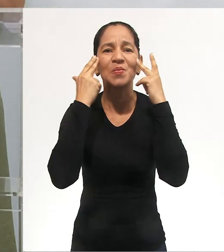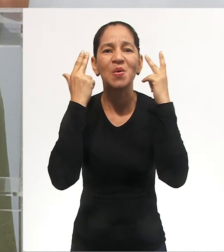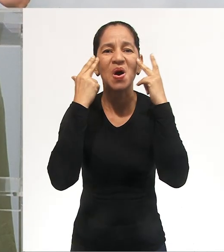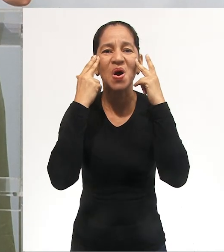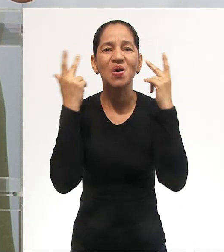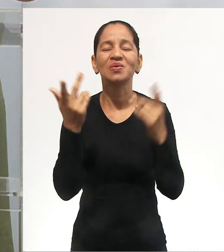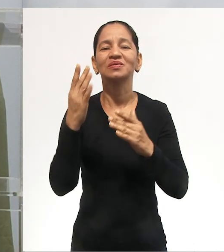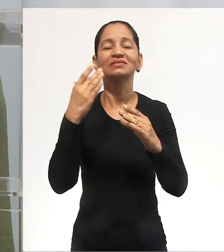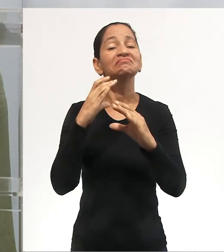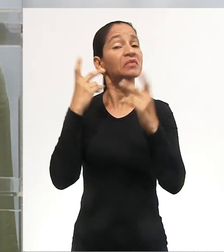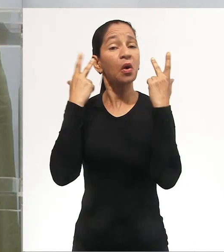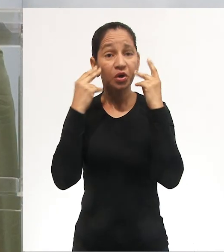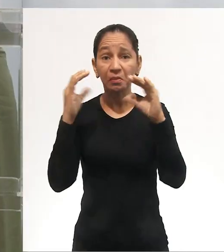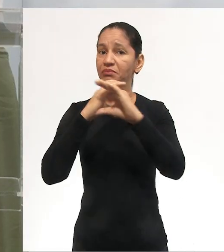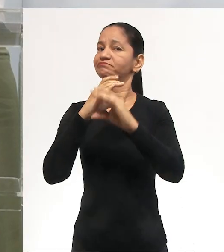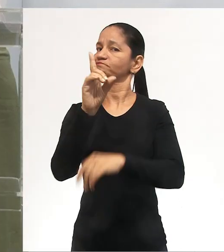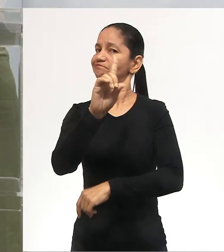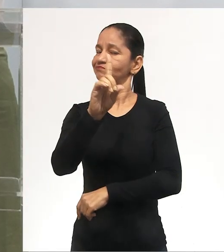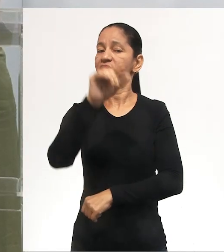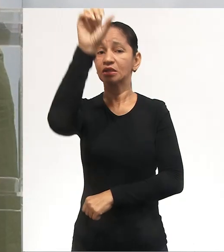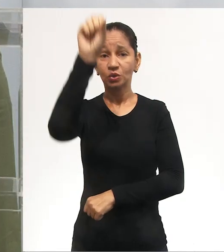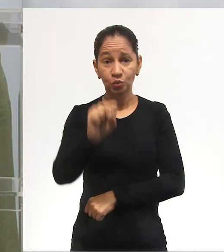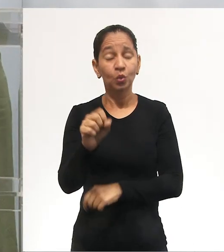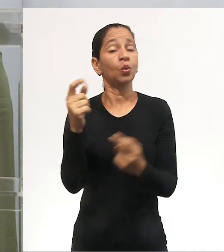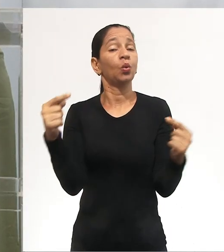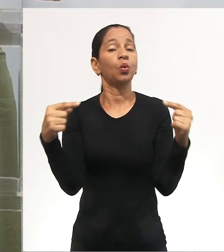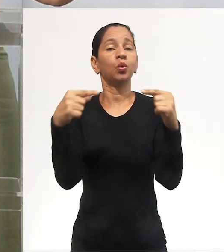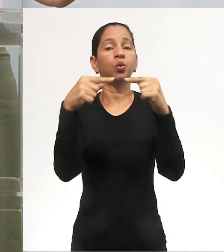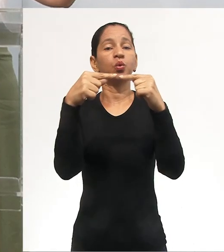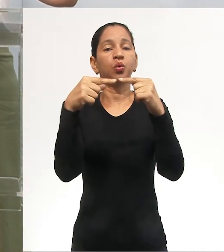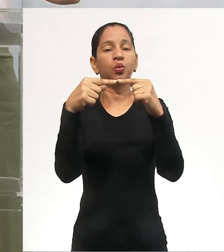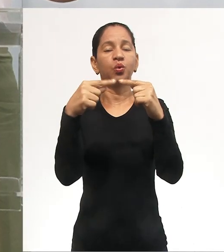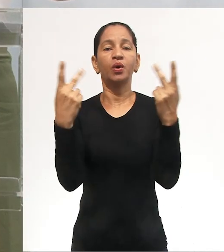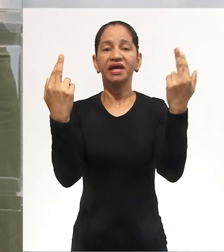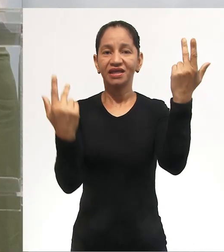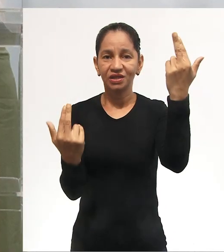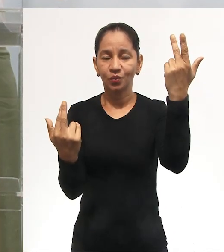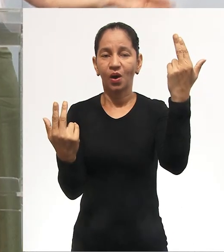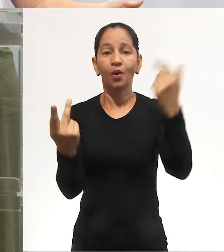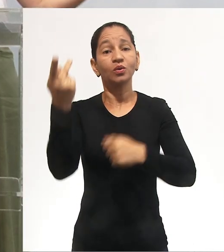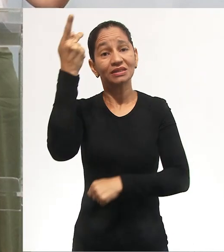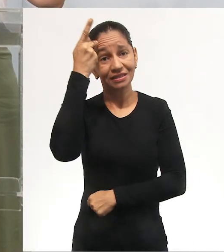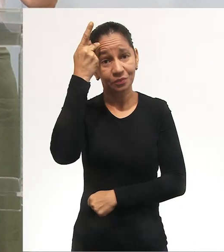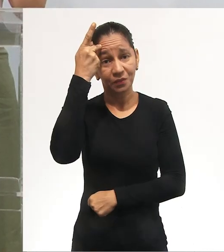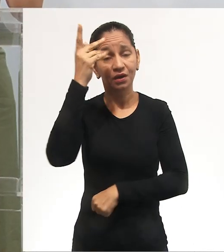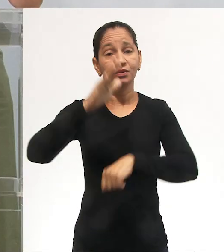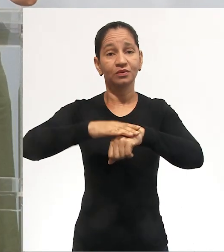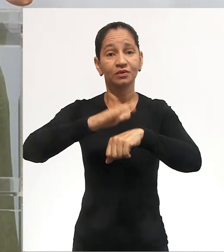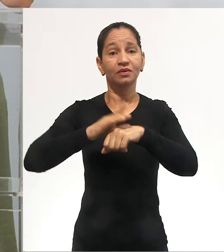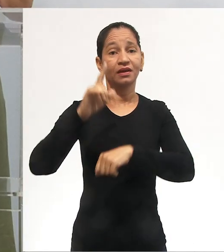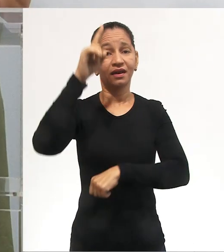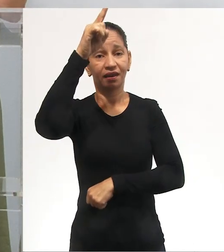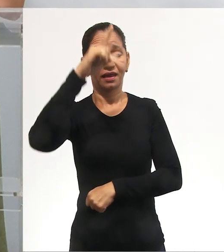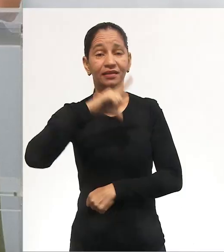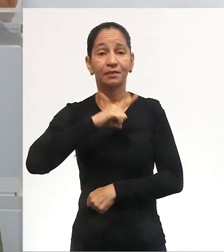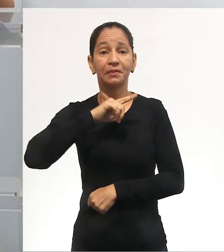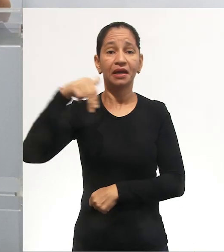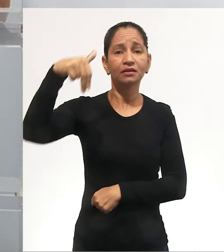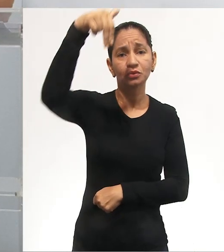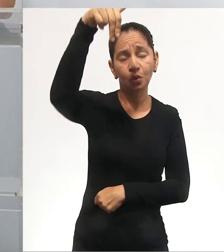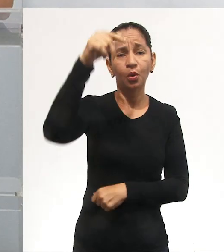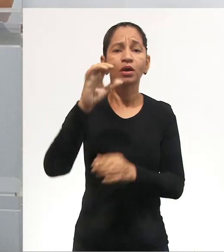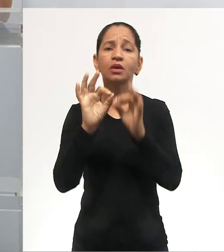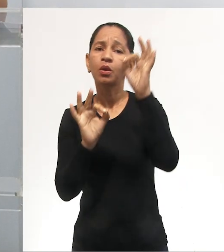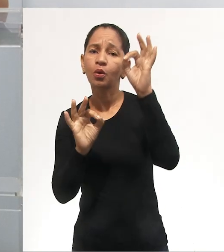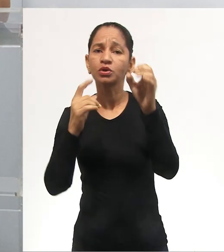entender. A mesma coisa se eu for para o Sul, para o Sudeste ou para outros estados do Norte ou aqui para o interior de Rondônia, também vou